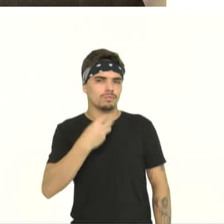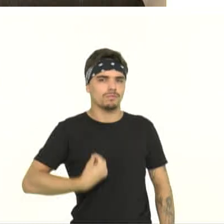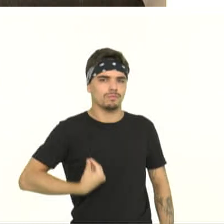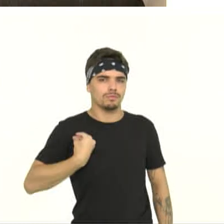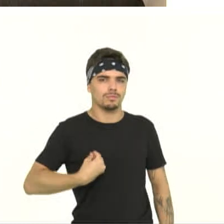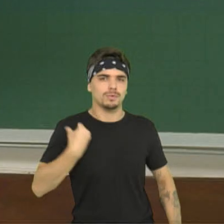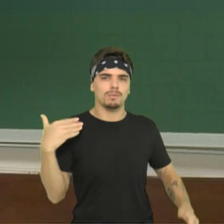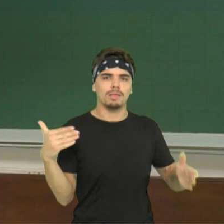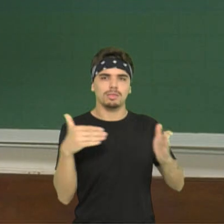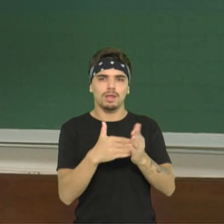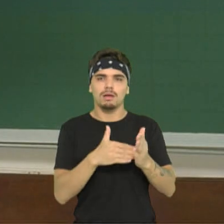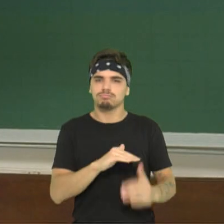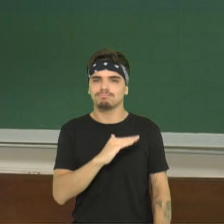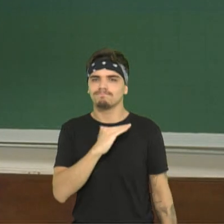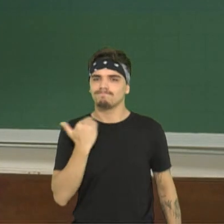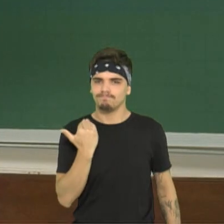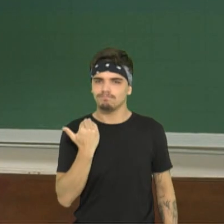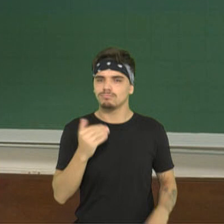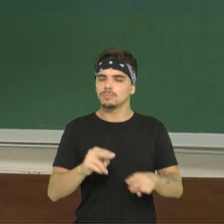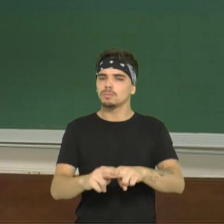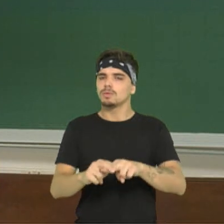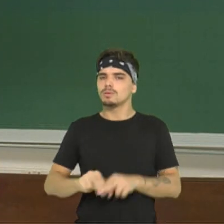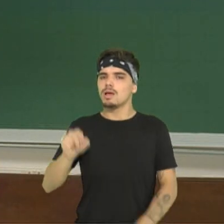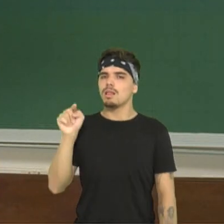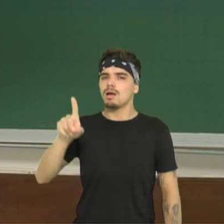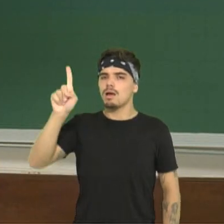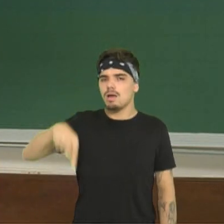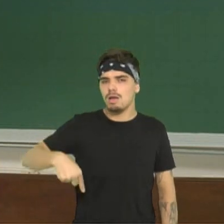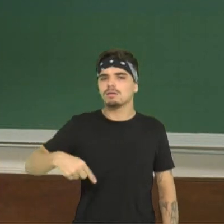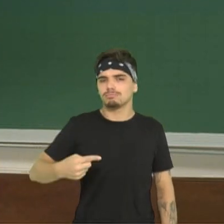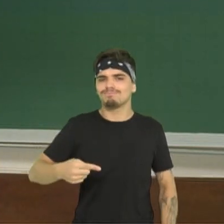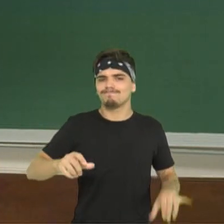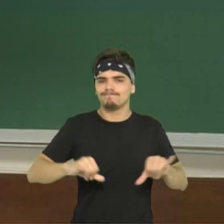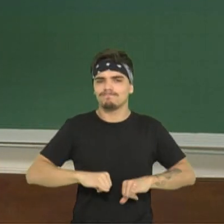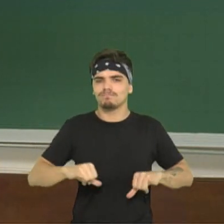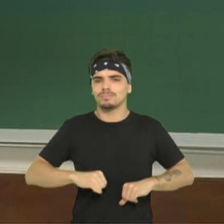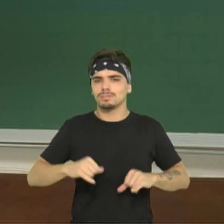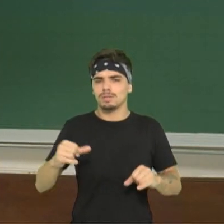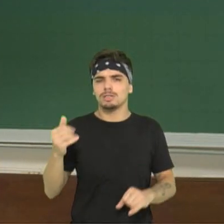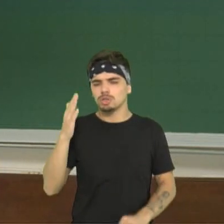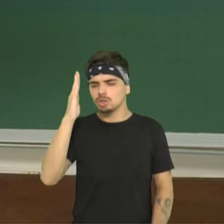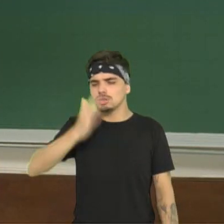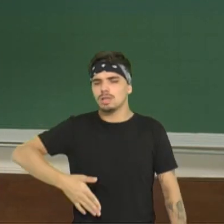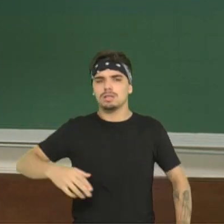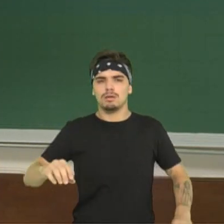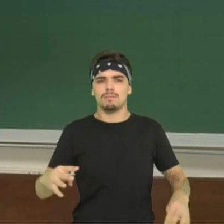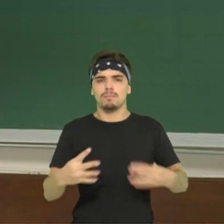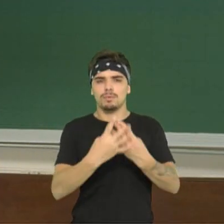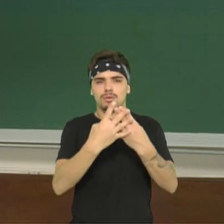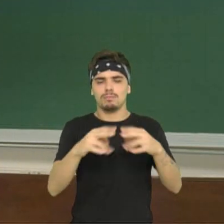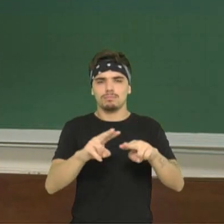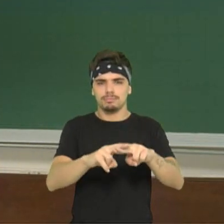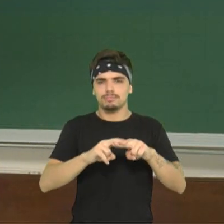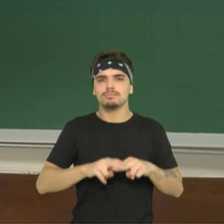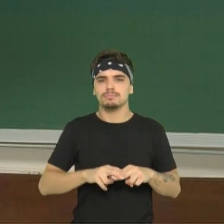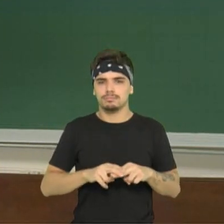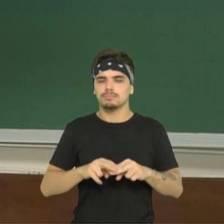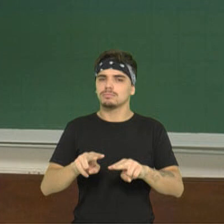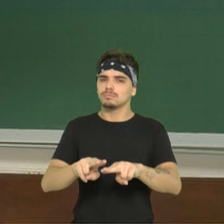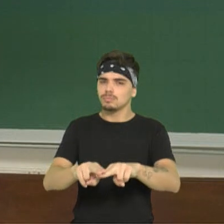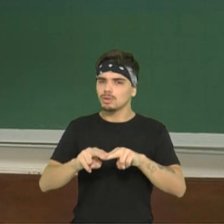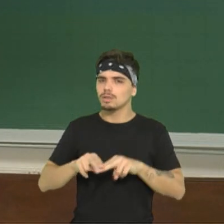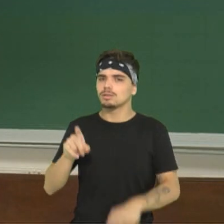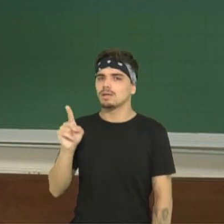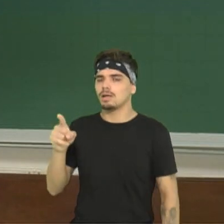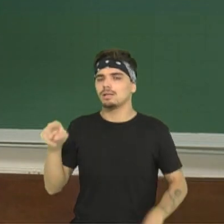morte. Então vejam, ela foi uma vítima direta da perseguição aos judeus, do antissemitismo alemão, e por isso